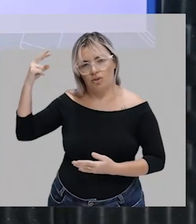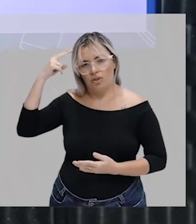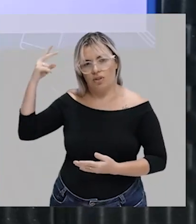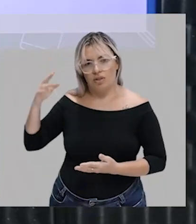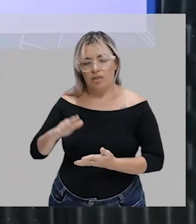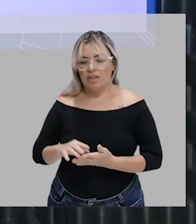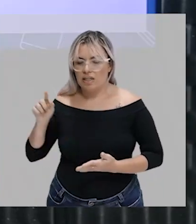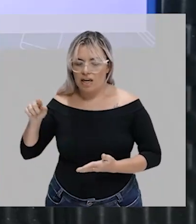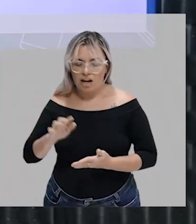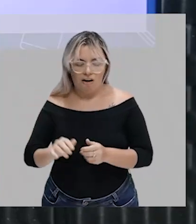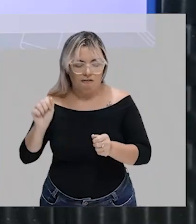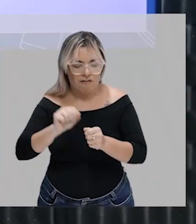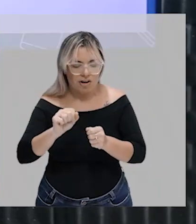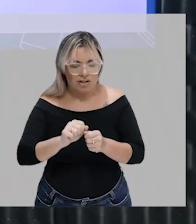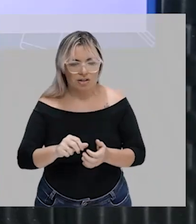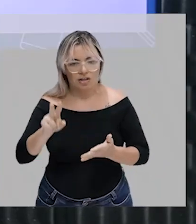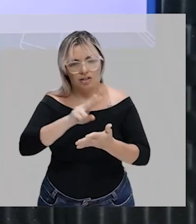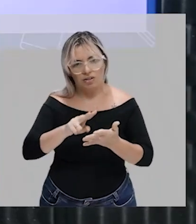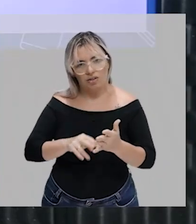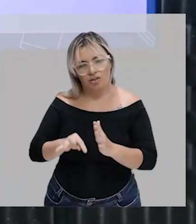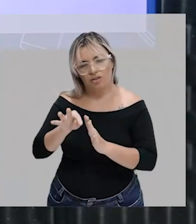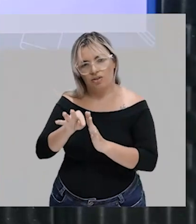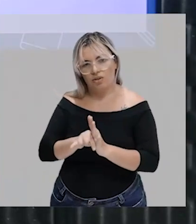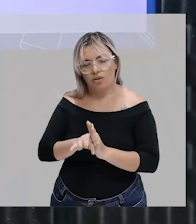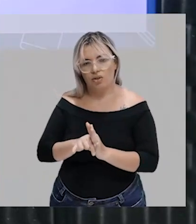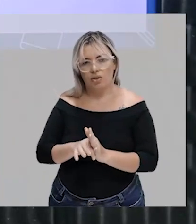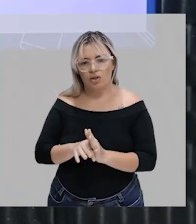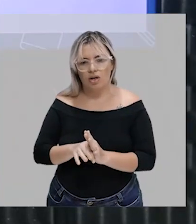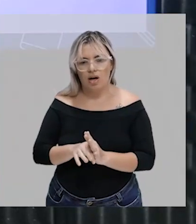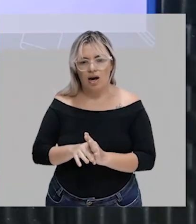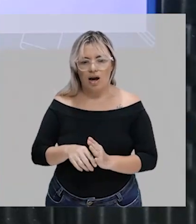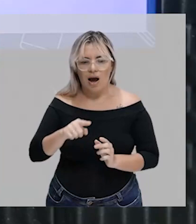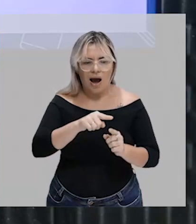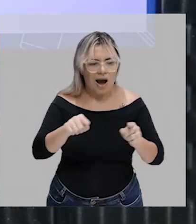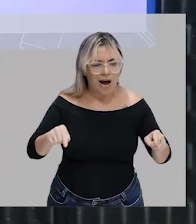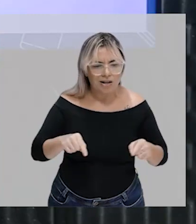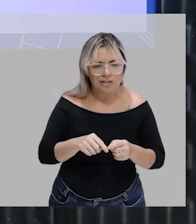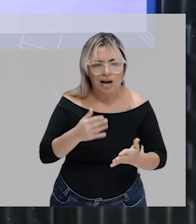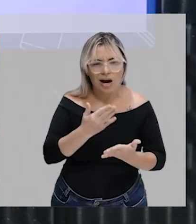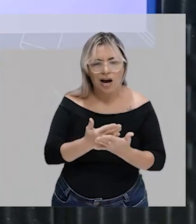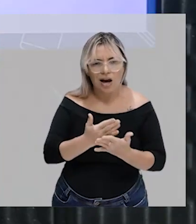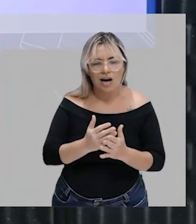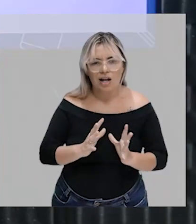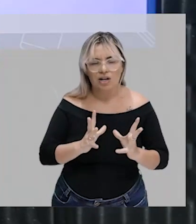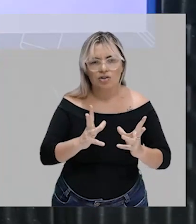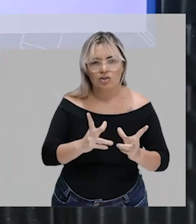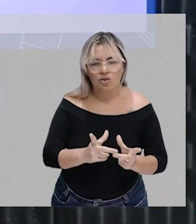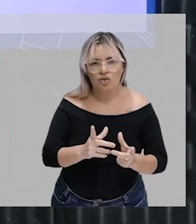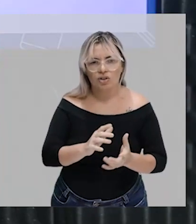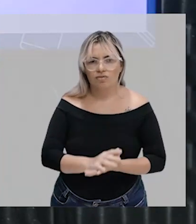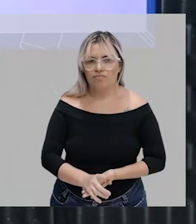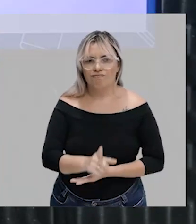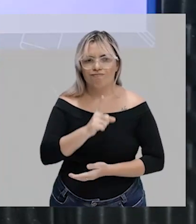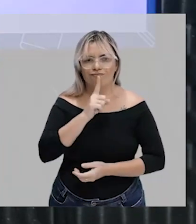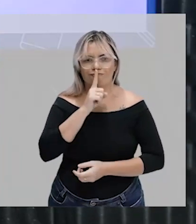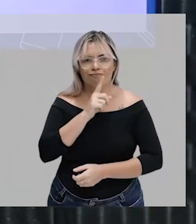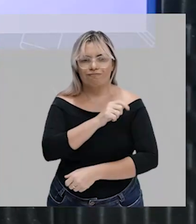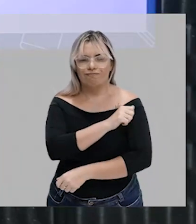ler e todo mundo estava lá calado. E ela virava para a gente e olhava assim, ninguém vai dizer nada. Todo mundo entendeu tudo, todo